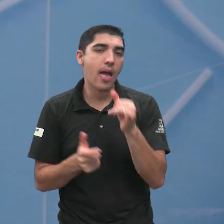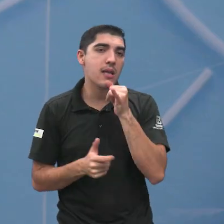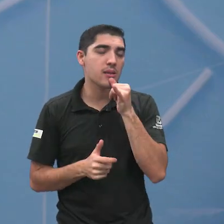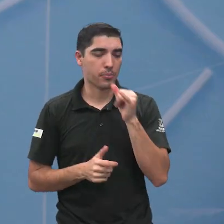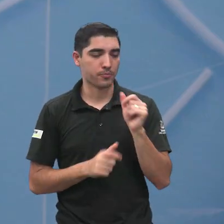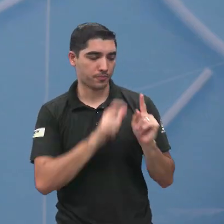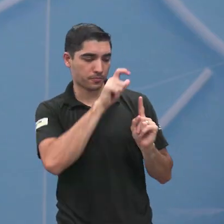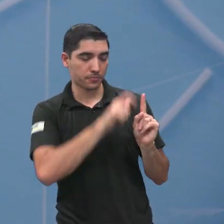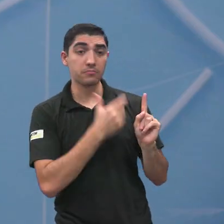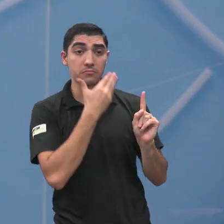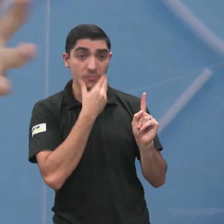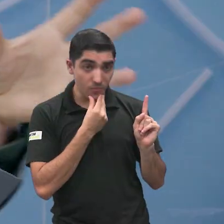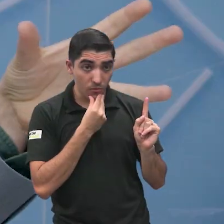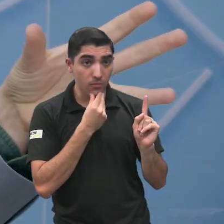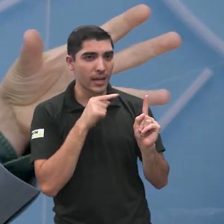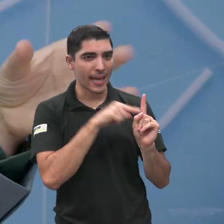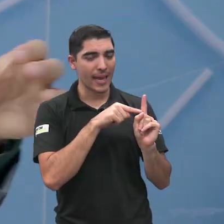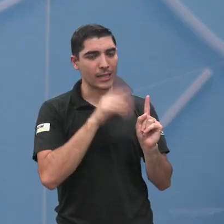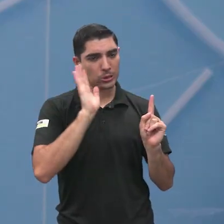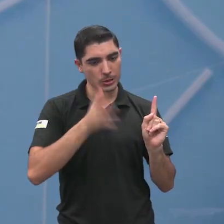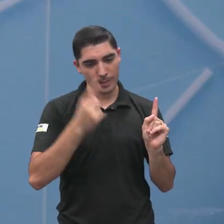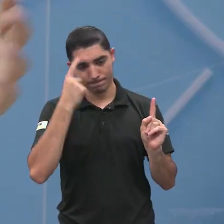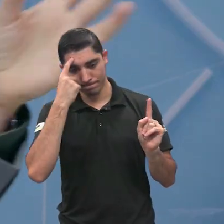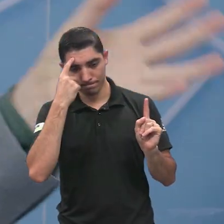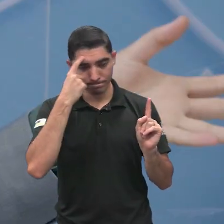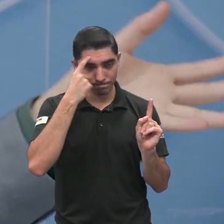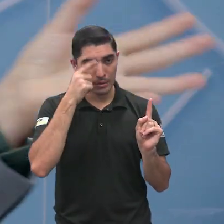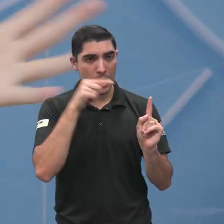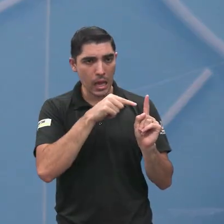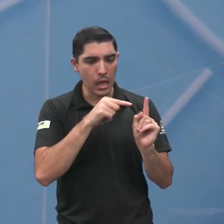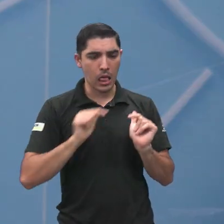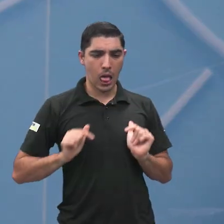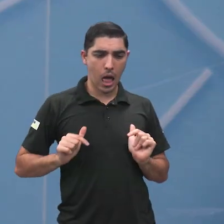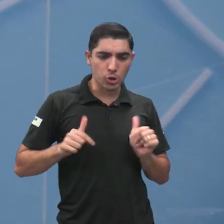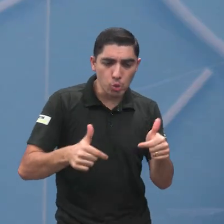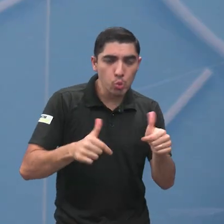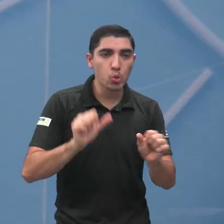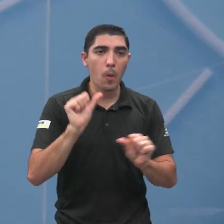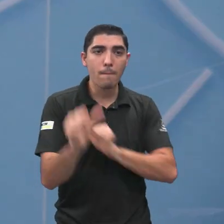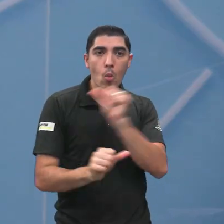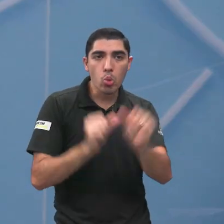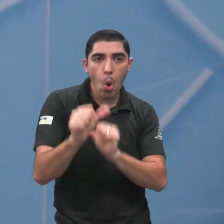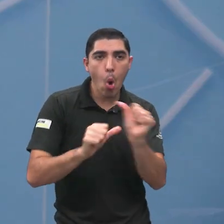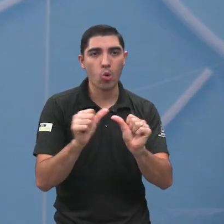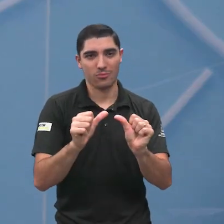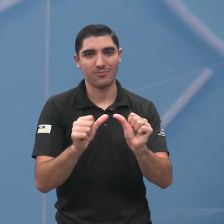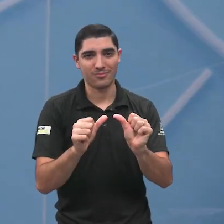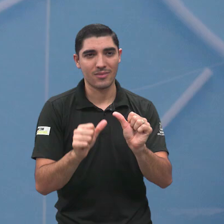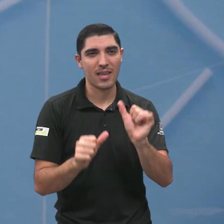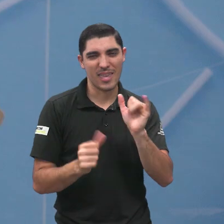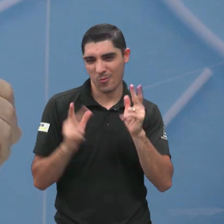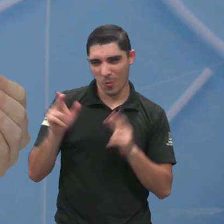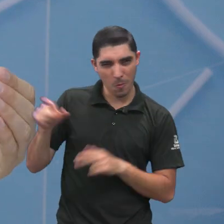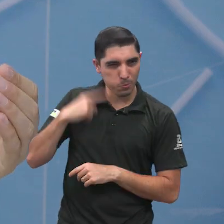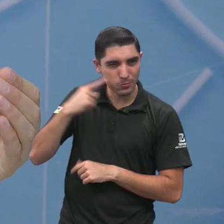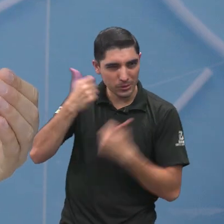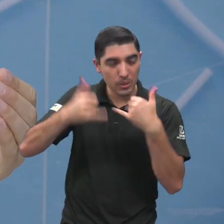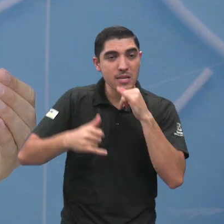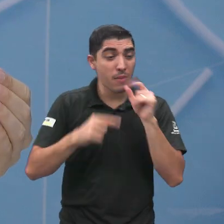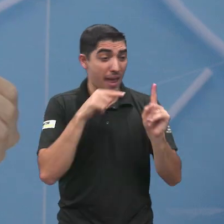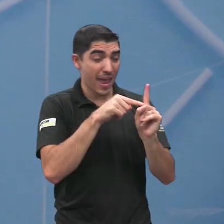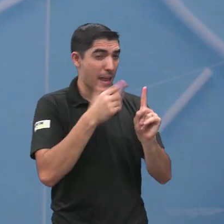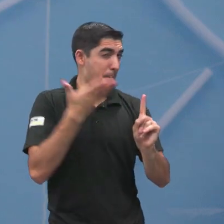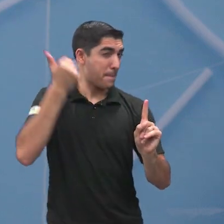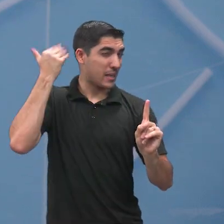ele desfez esse apego através de atitudes, como a doutora Jennifer falou, ou seja, ele provocou essa distância com o